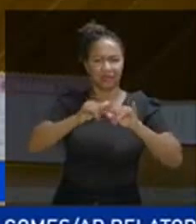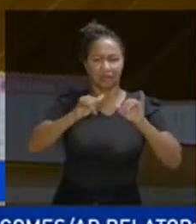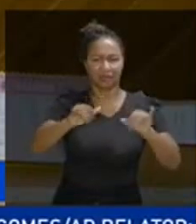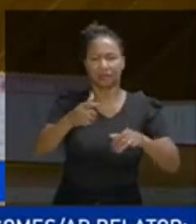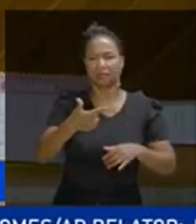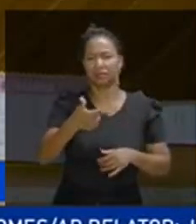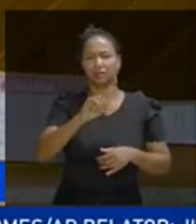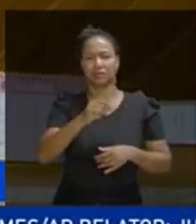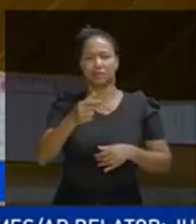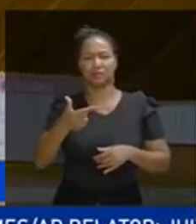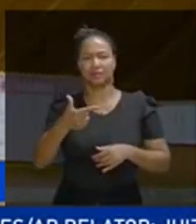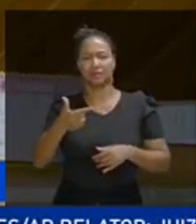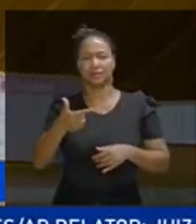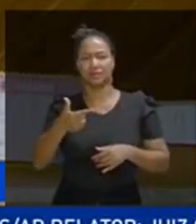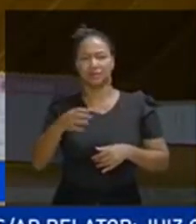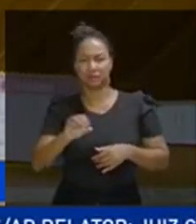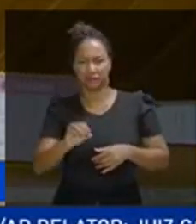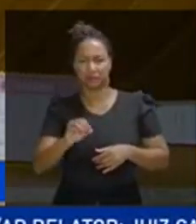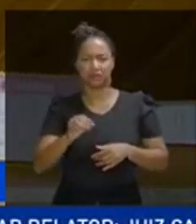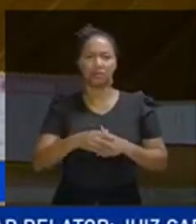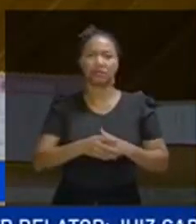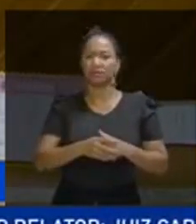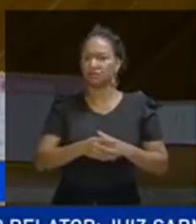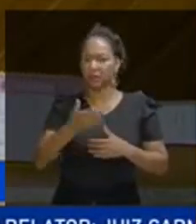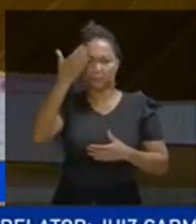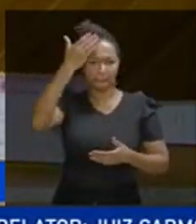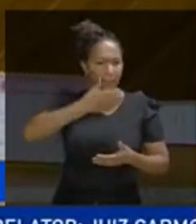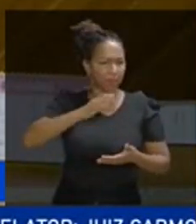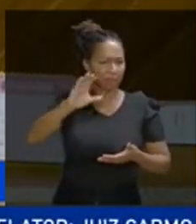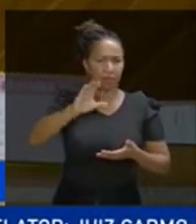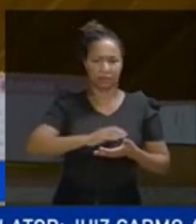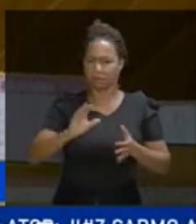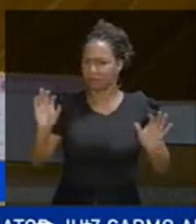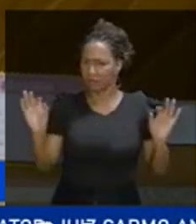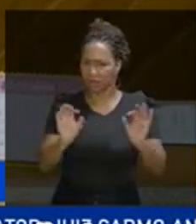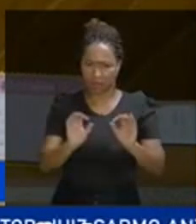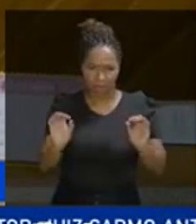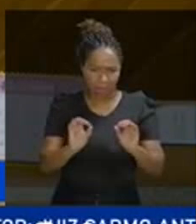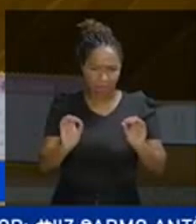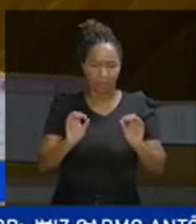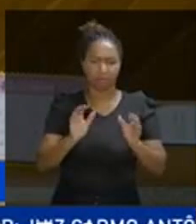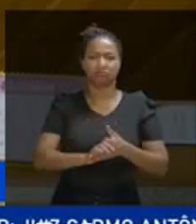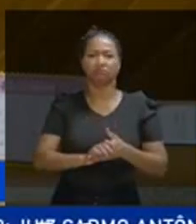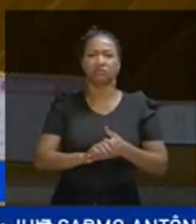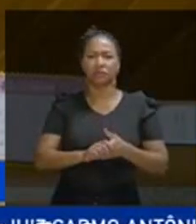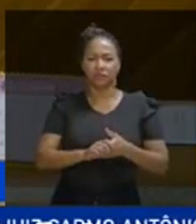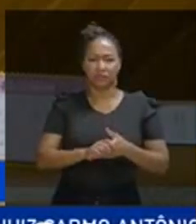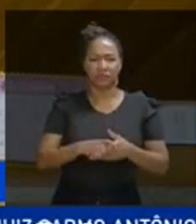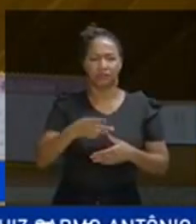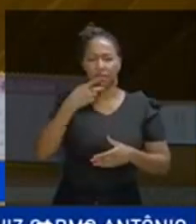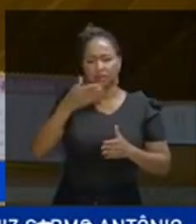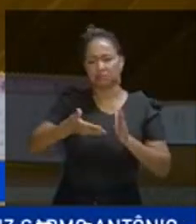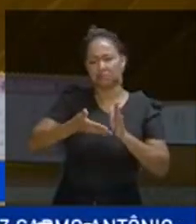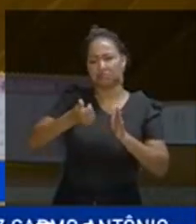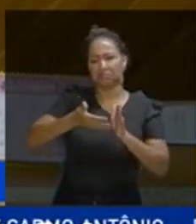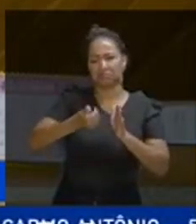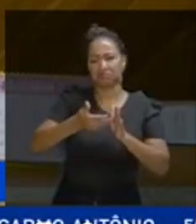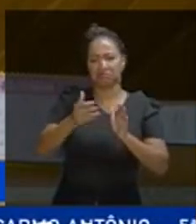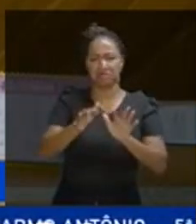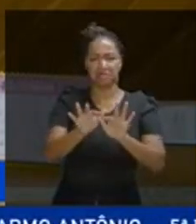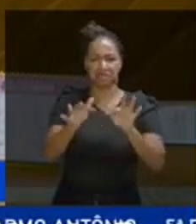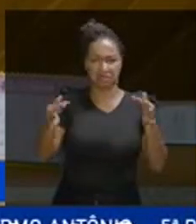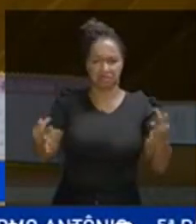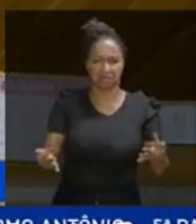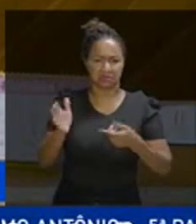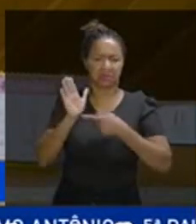de 2020 como não prestadas. Ele alega omissão, sustentando que a simples